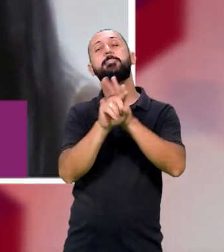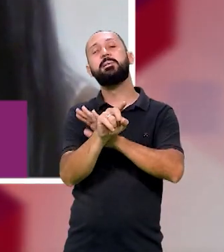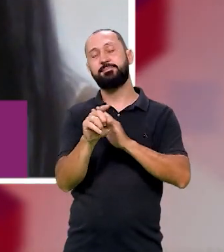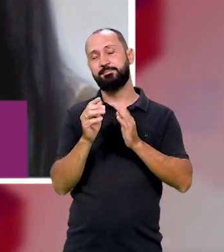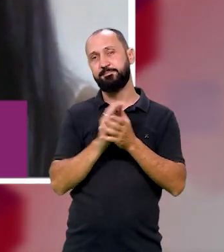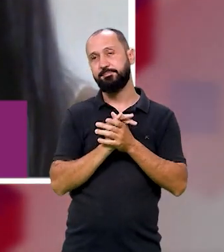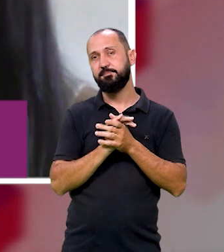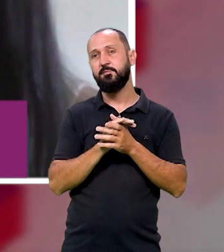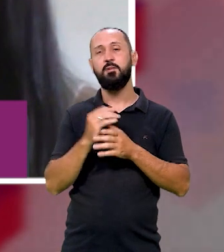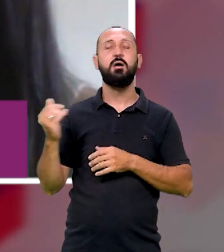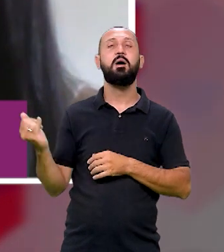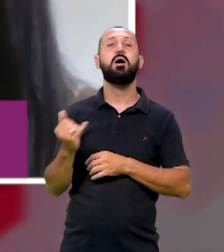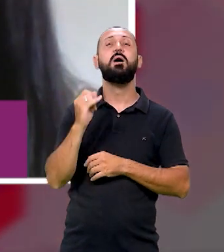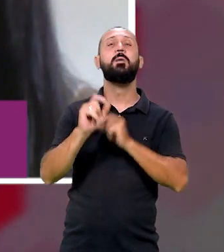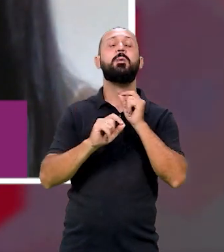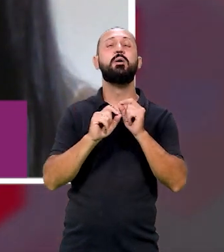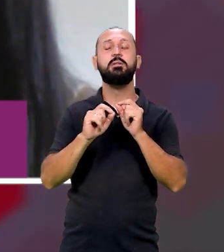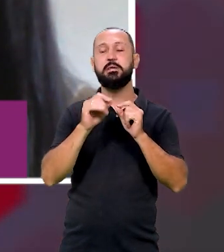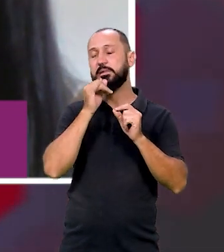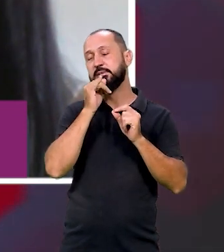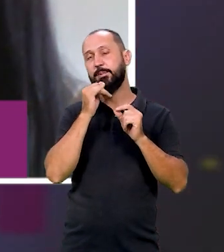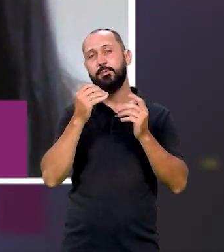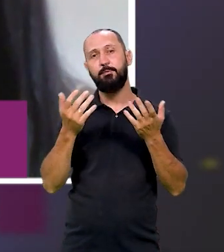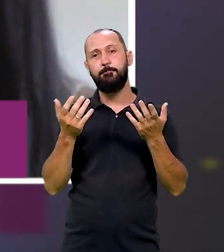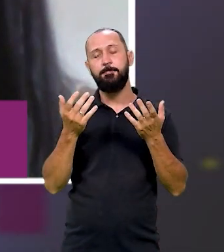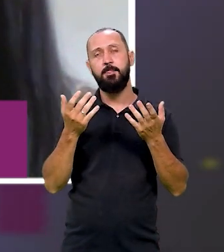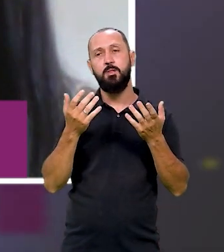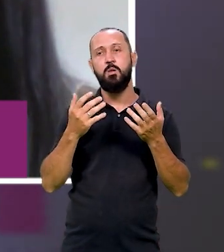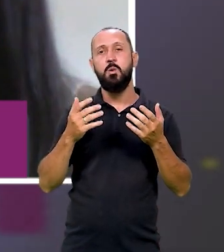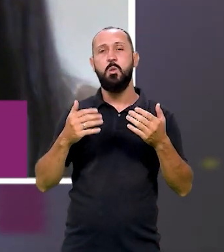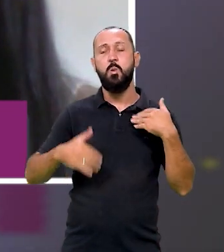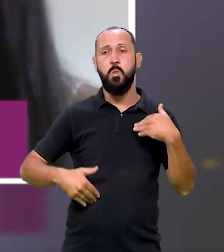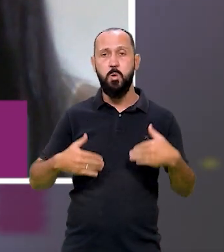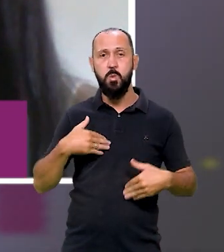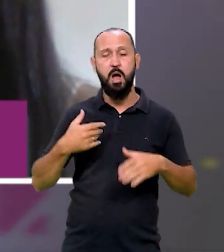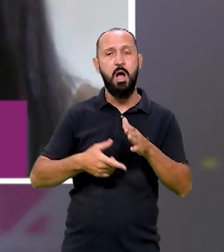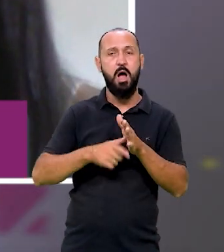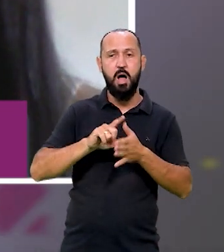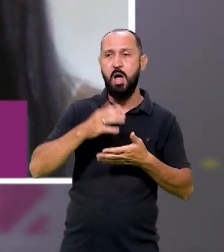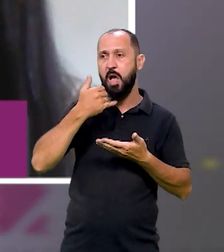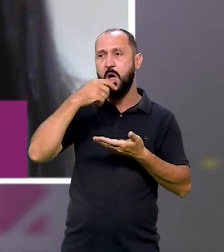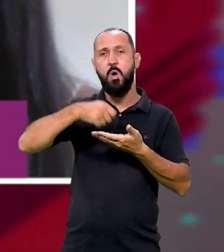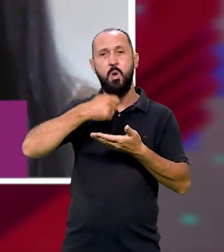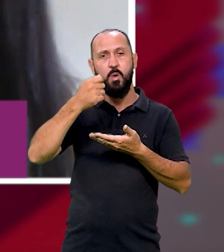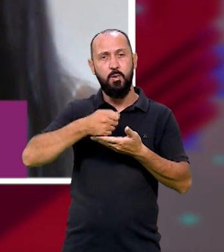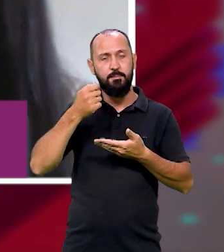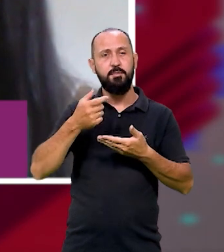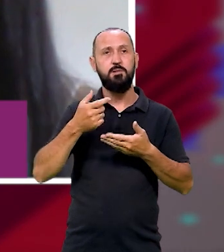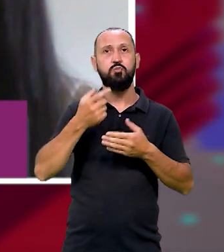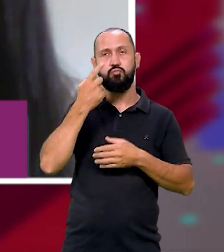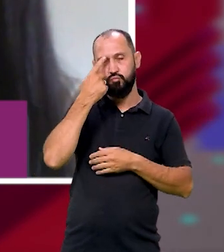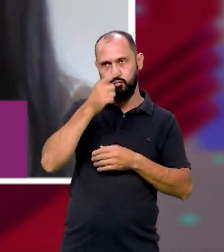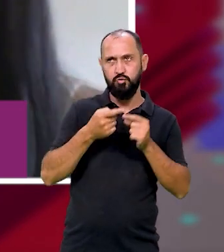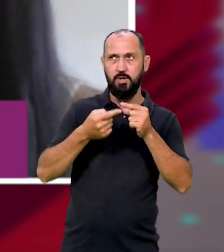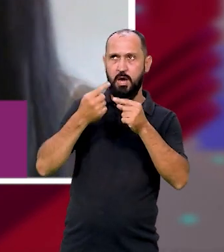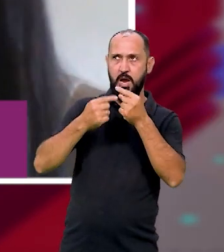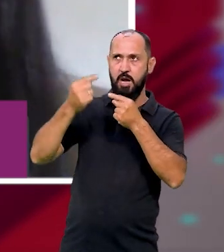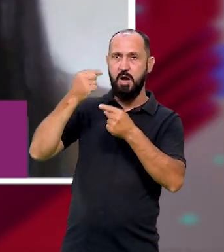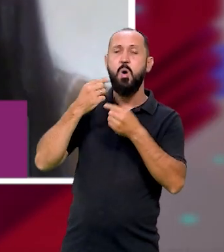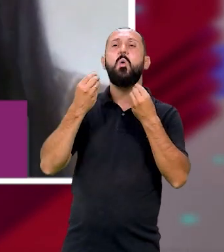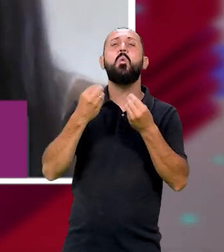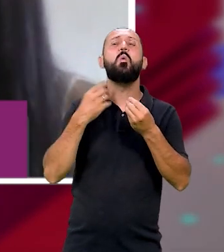gostaria de, por exemplo, assim, frisar a importância de que, de repente, um condicionamento prévio, uma alimentação bem feita no dia